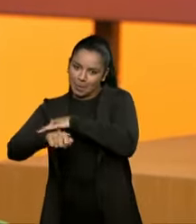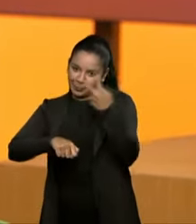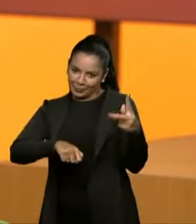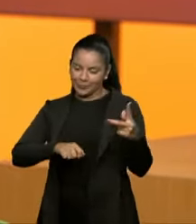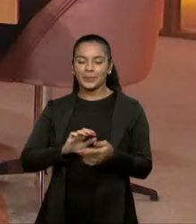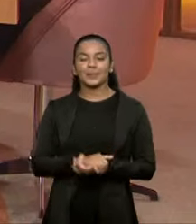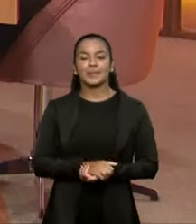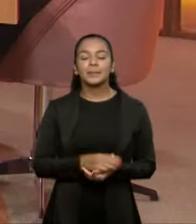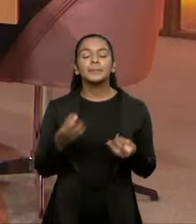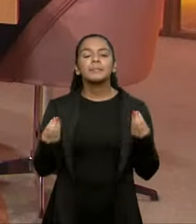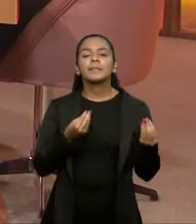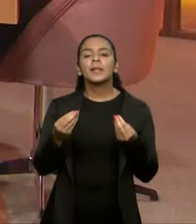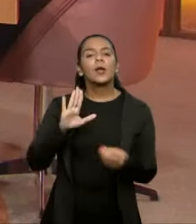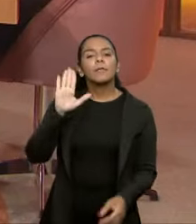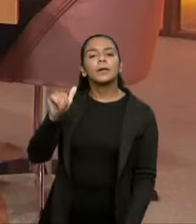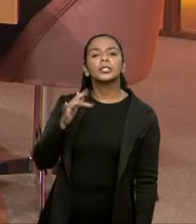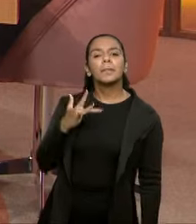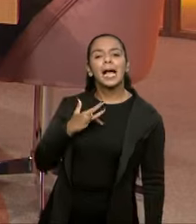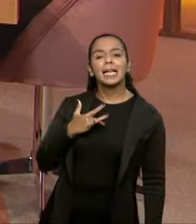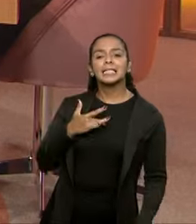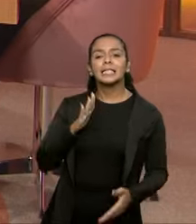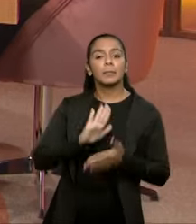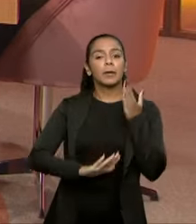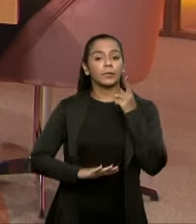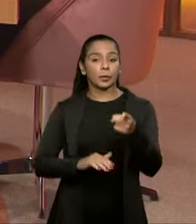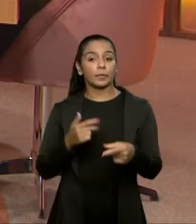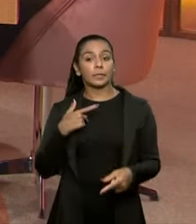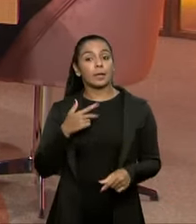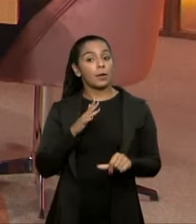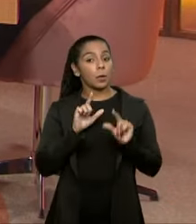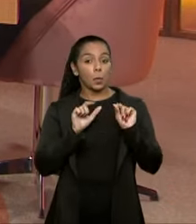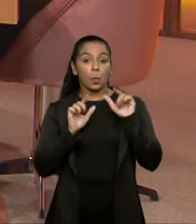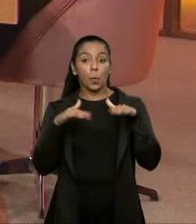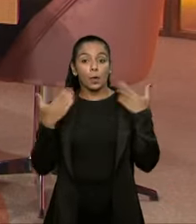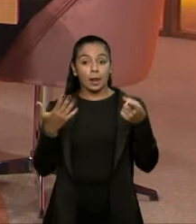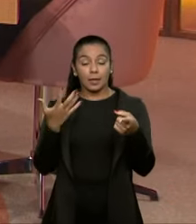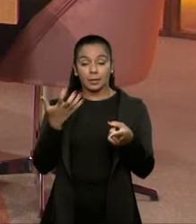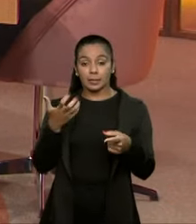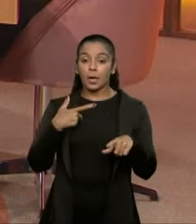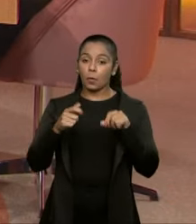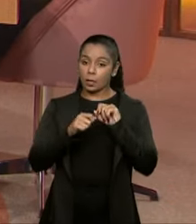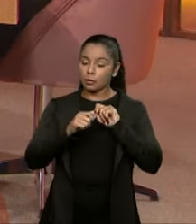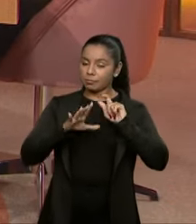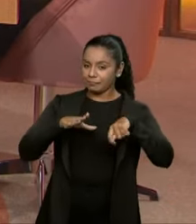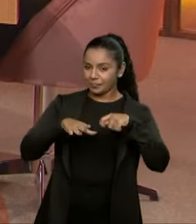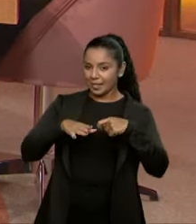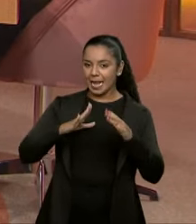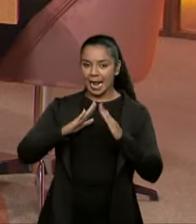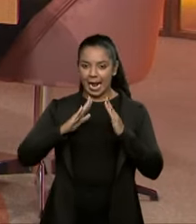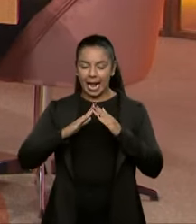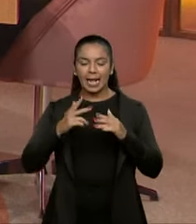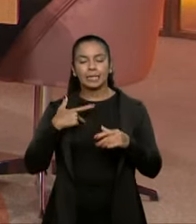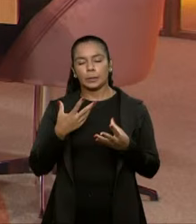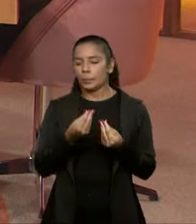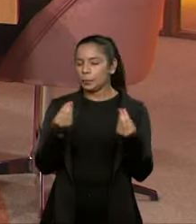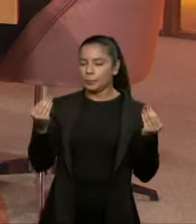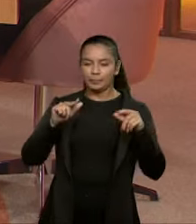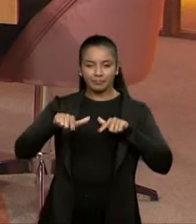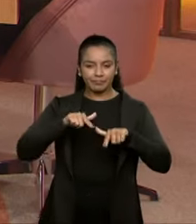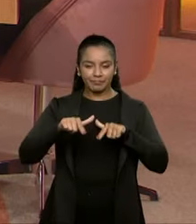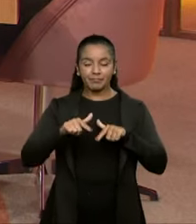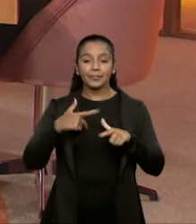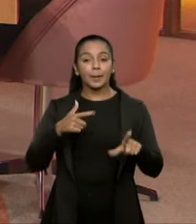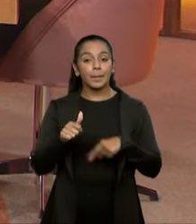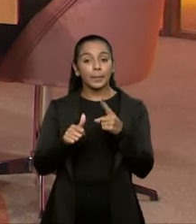também. E quando que você vai chamar a Cissa pra viajar contigo? Quando ela quiser. O meu primeiro coisa que eu gravei a receita em casa, que é outro rolê contando história lá, é muito trabalho, né? Graças a Deus. O